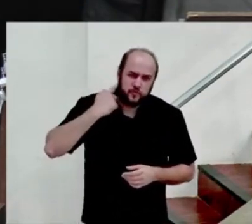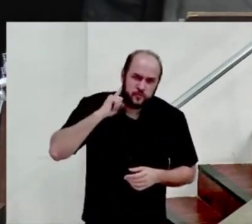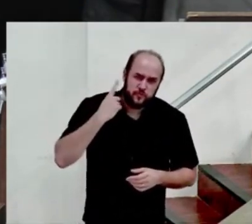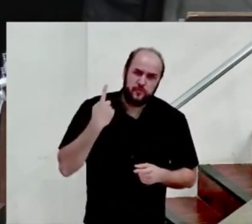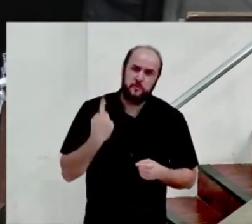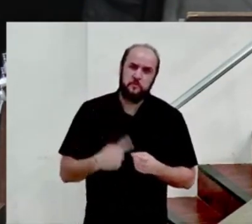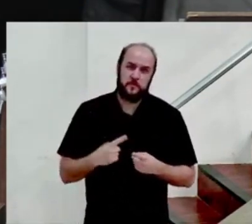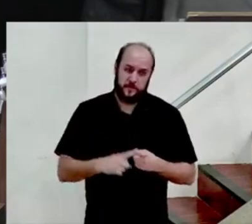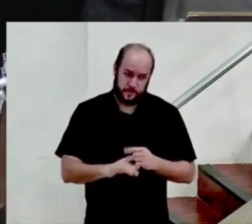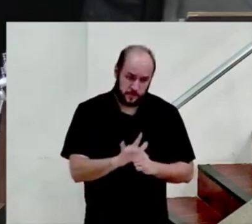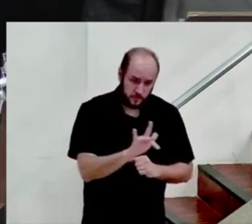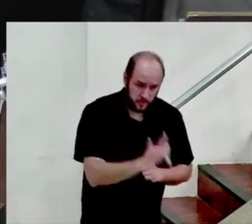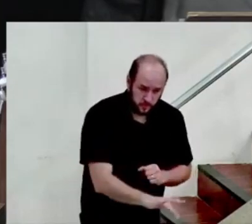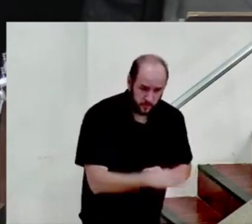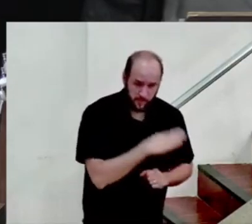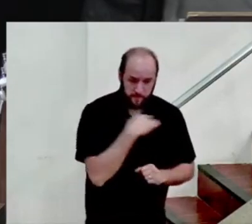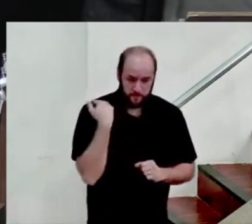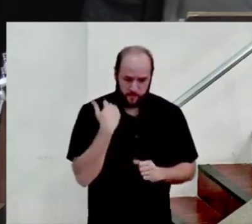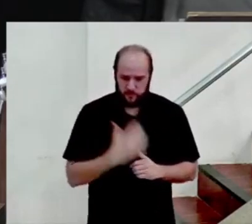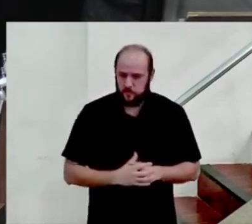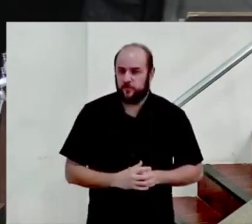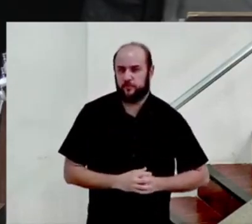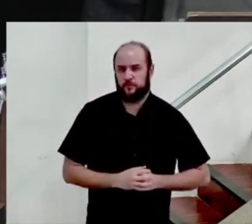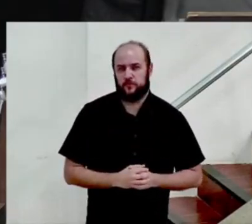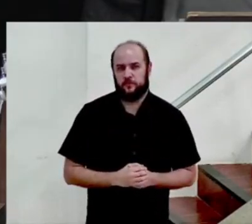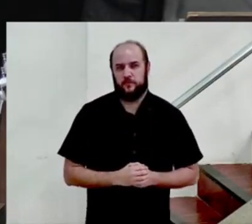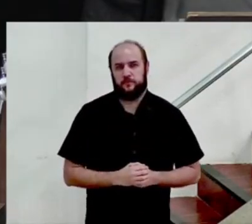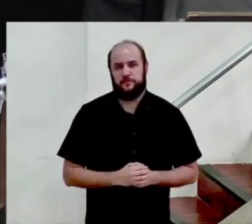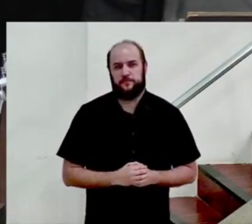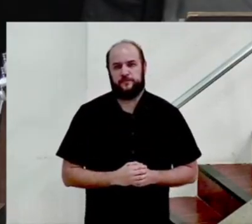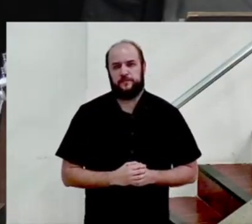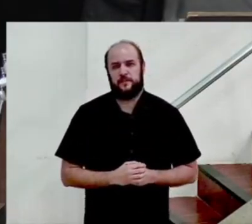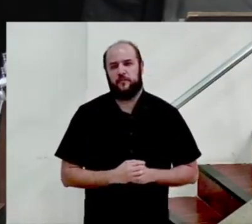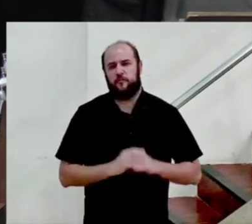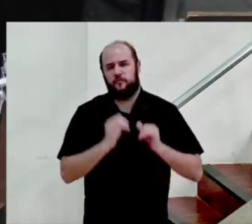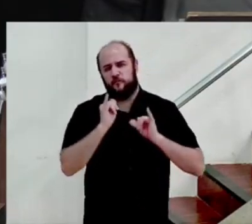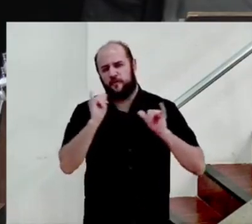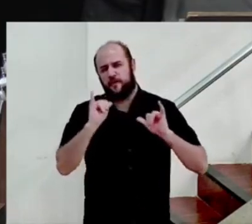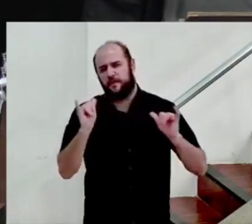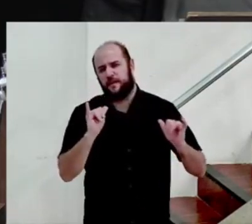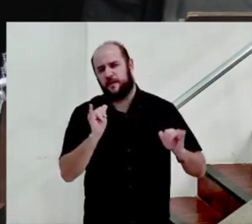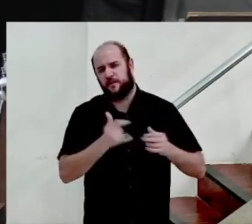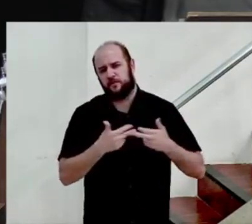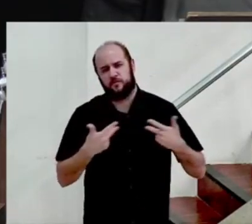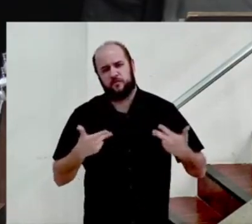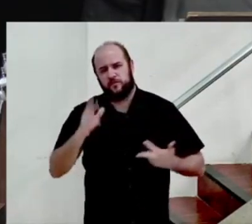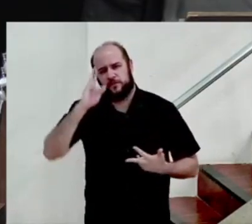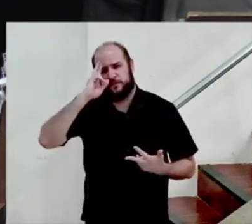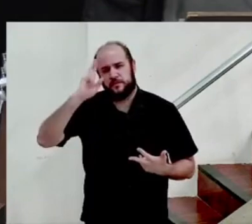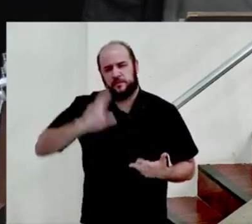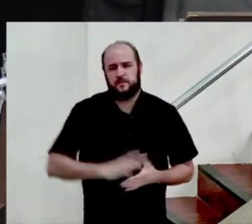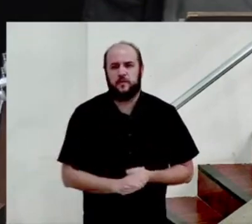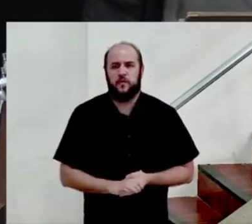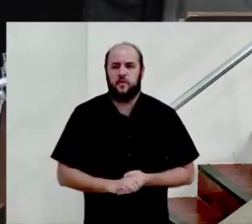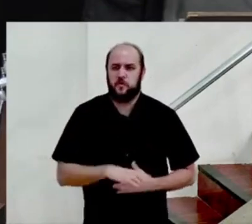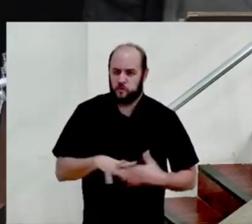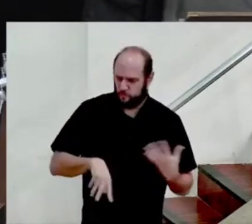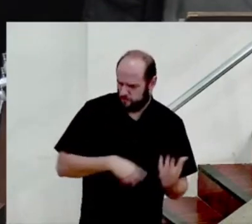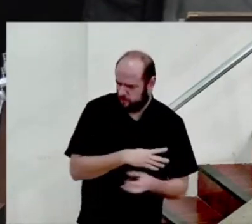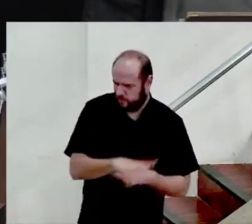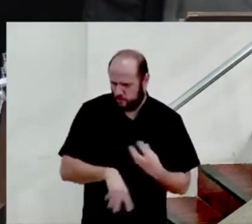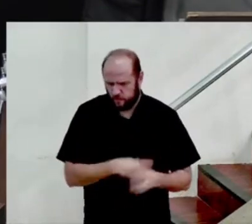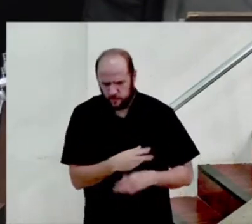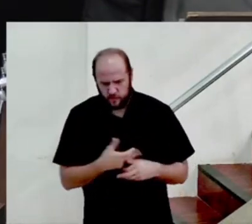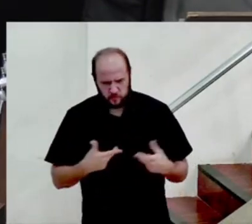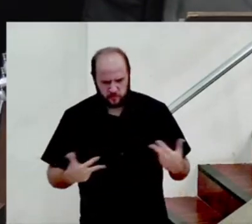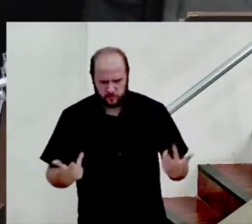em um cadáver, por ter então profanado alguma coisa do Senhor, ou por ter então se envolvido com algo que era